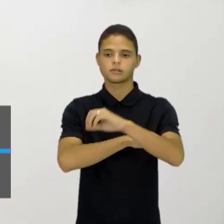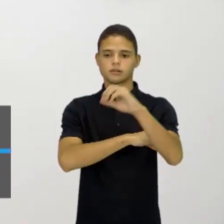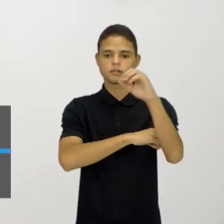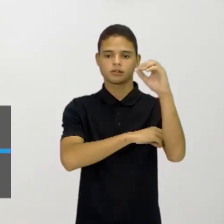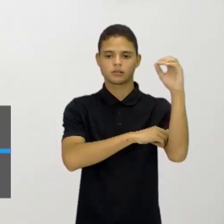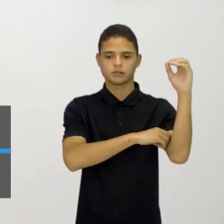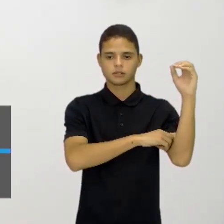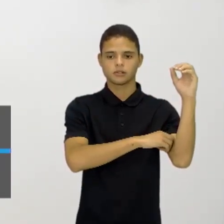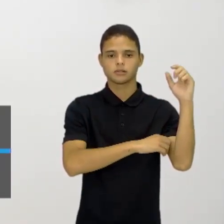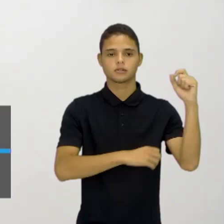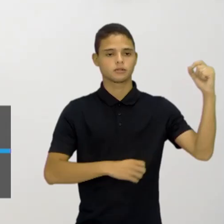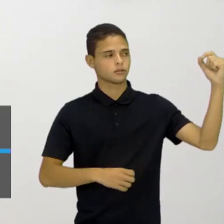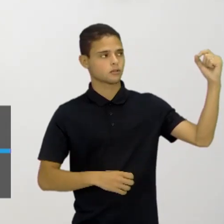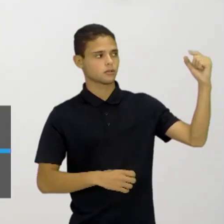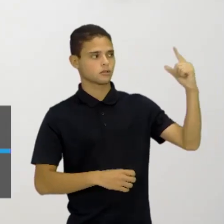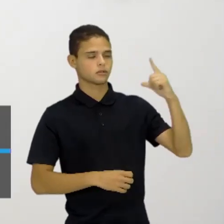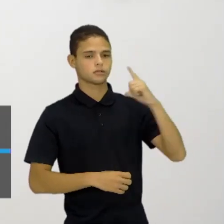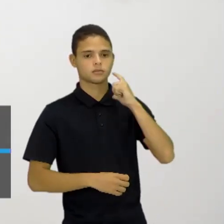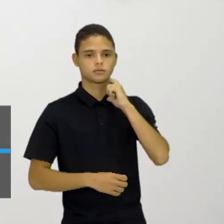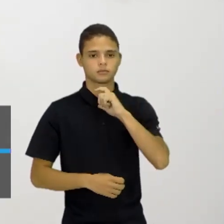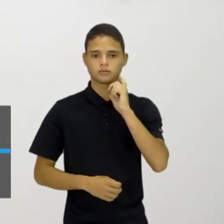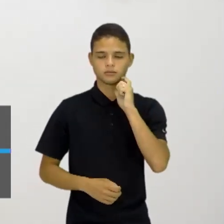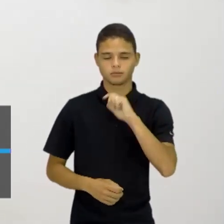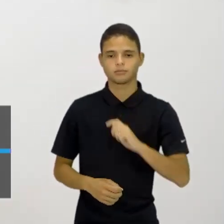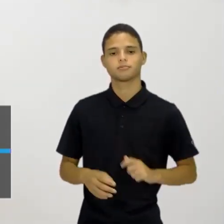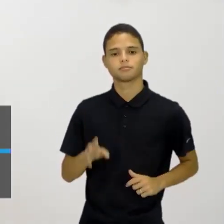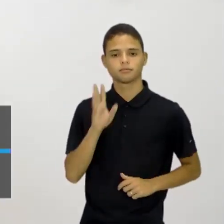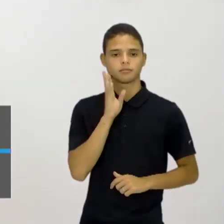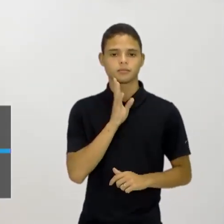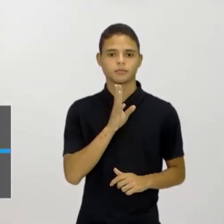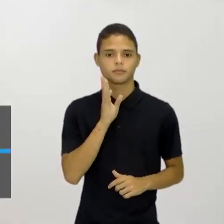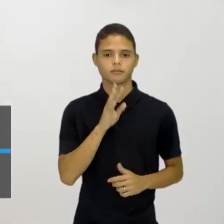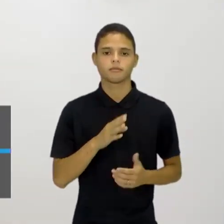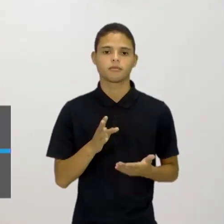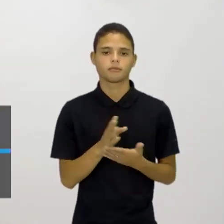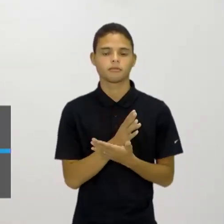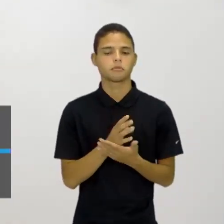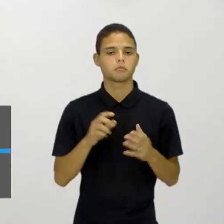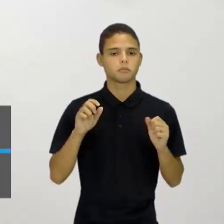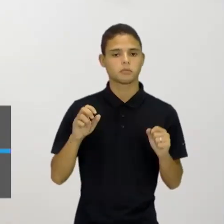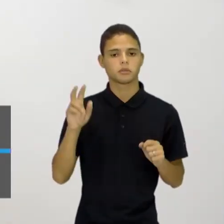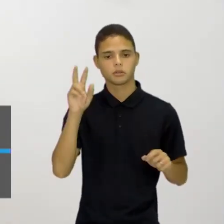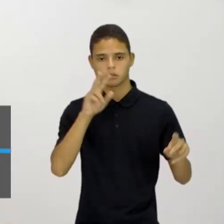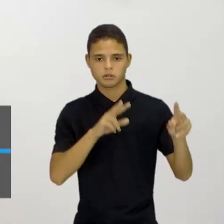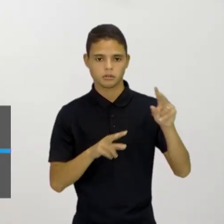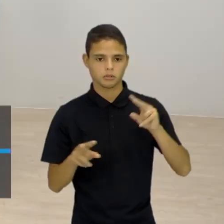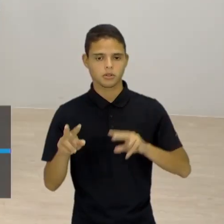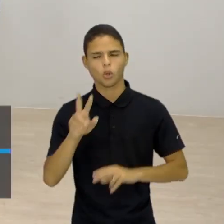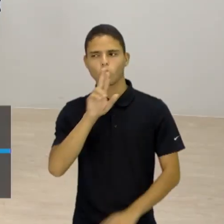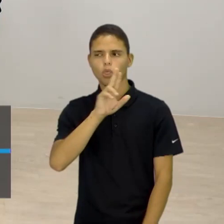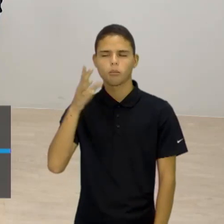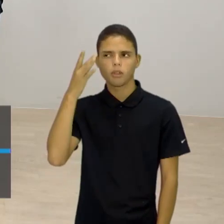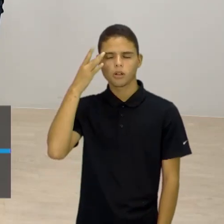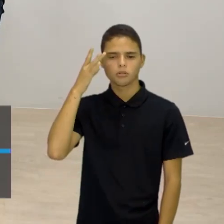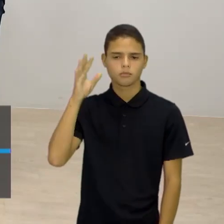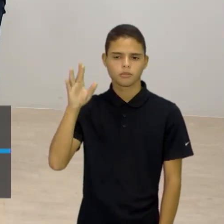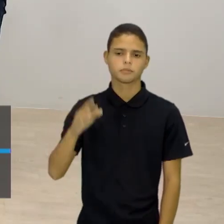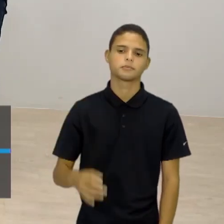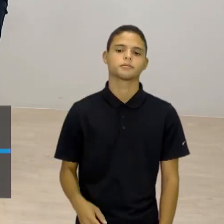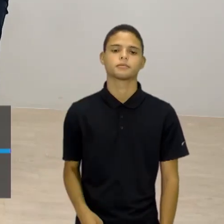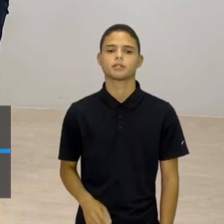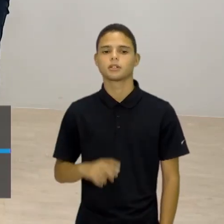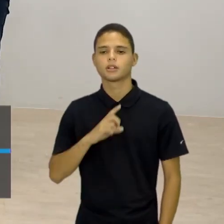essas coisas de sol né pôr do sol nascendo só essas coisas que alguns devem assistir eu não sei nem o nome direito o